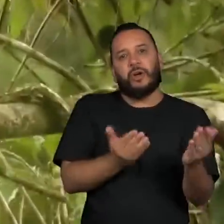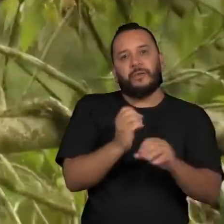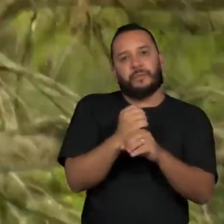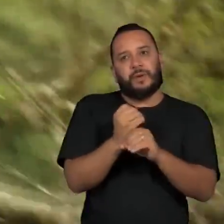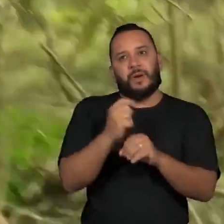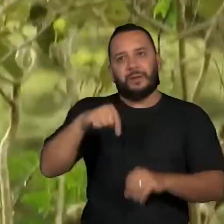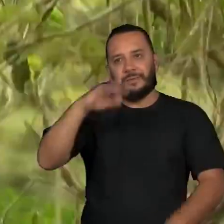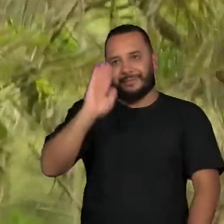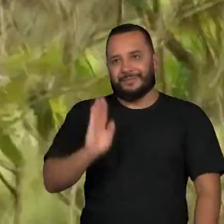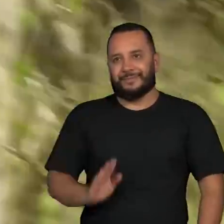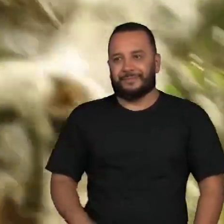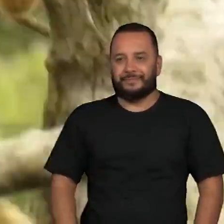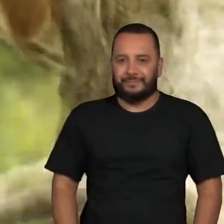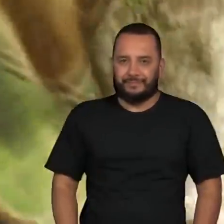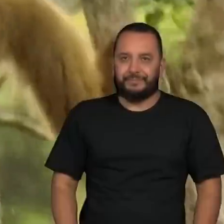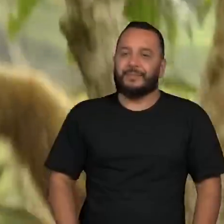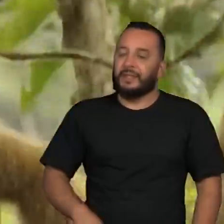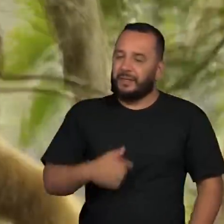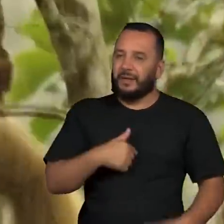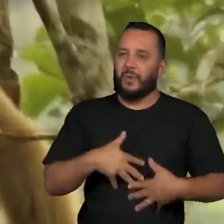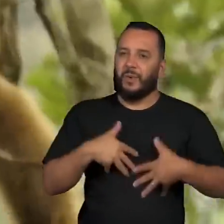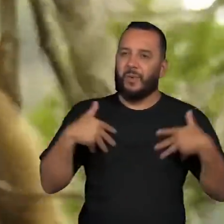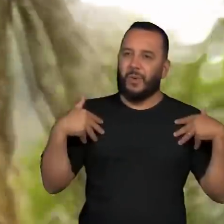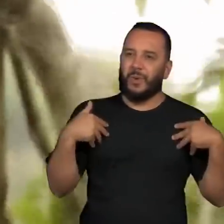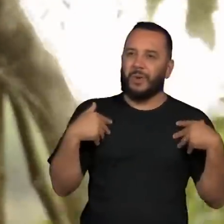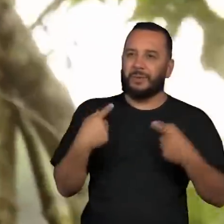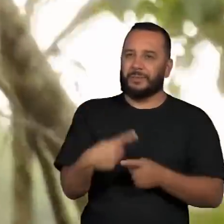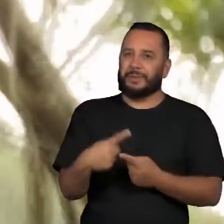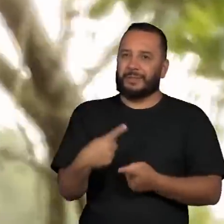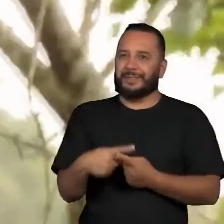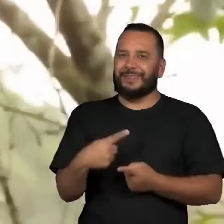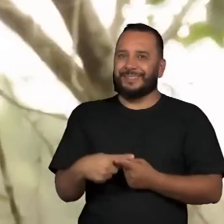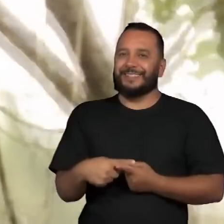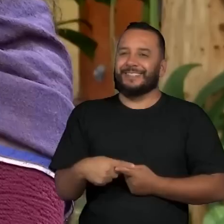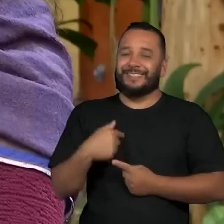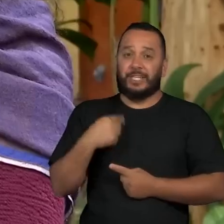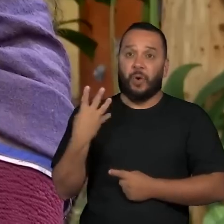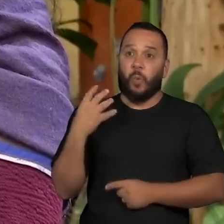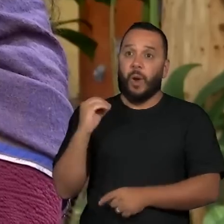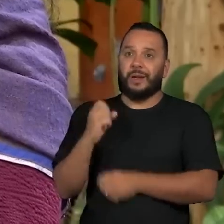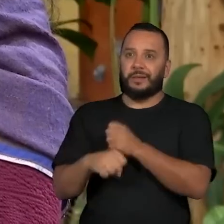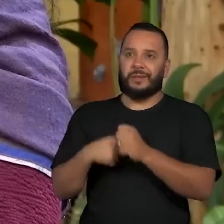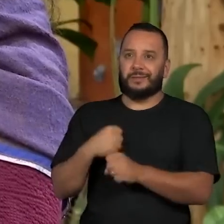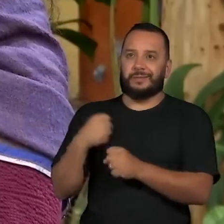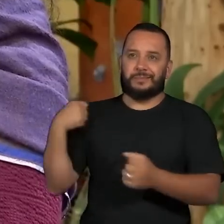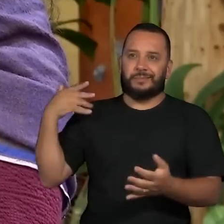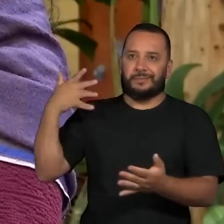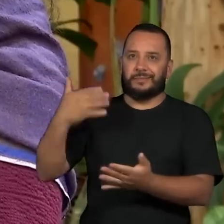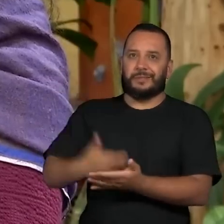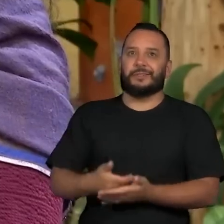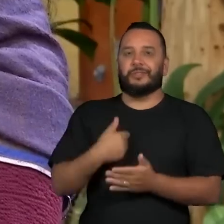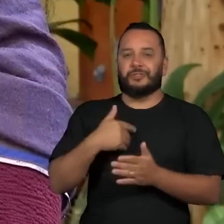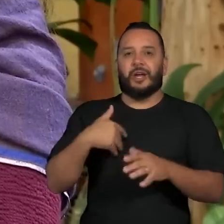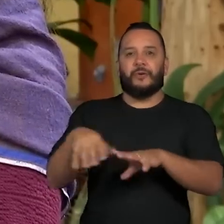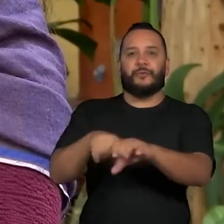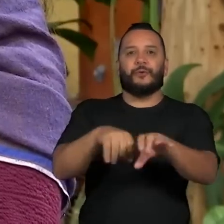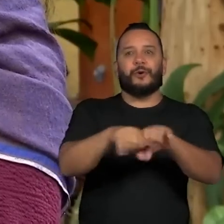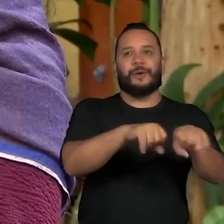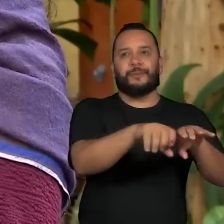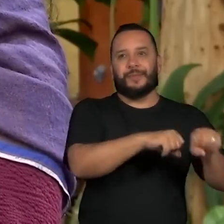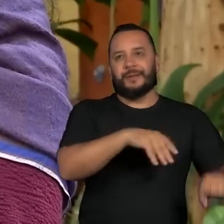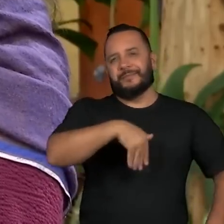me deixa muito orgulhosa também é o fato que ao longo desses 40 anos Já formei quase 100